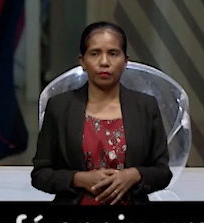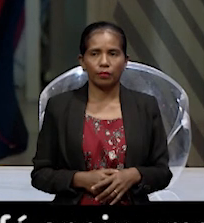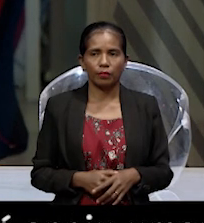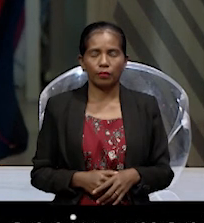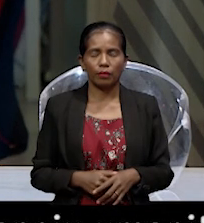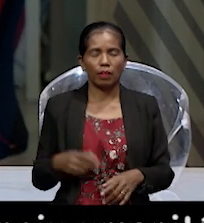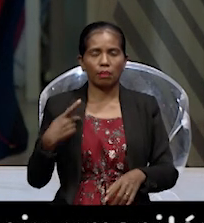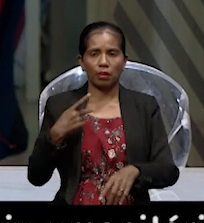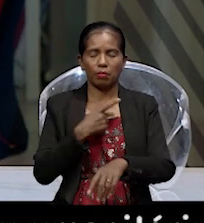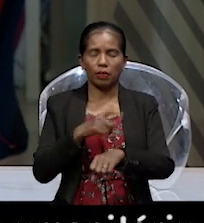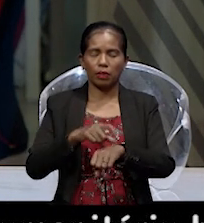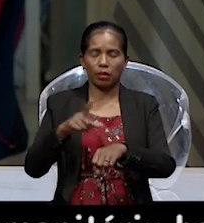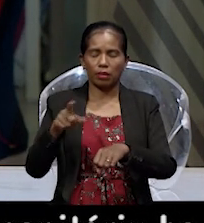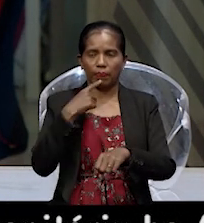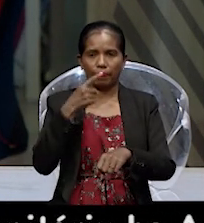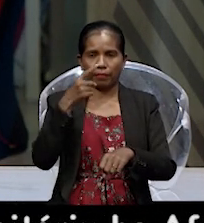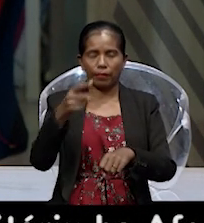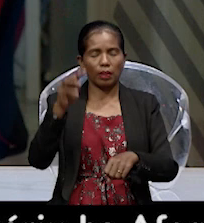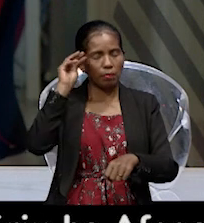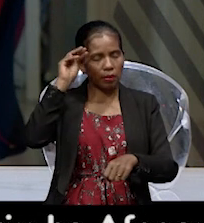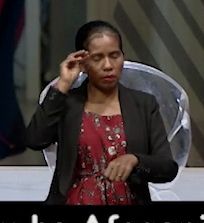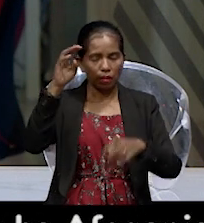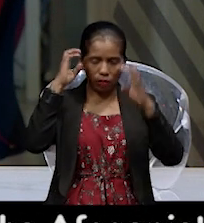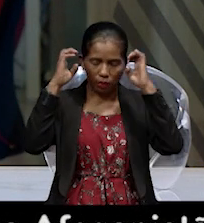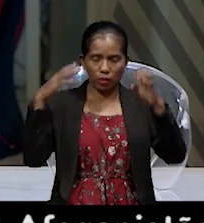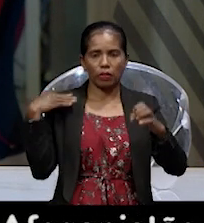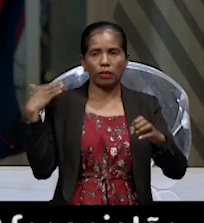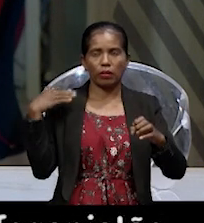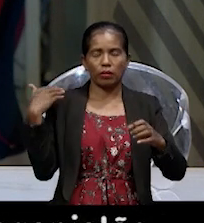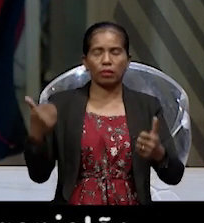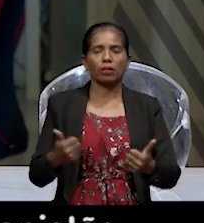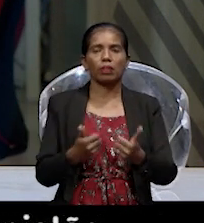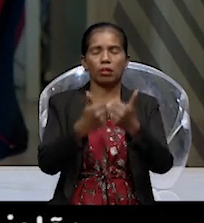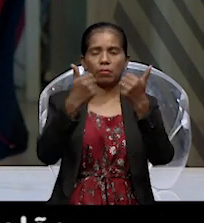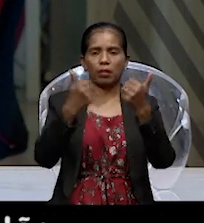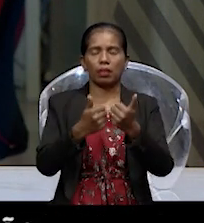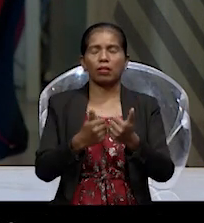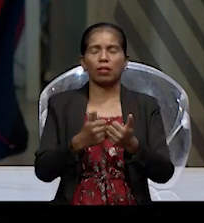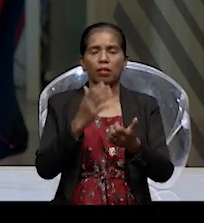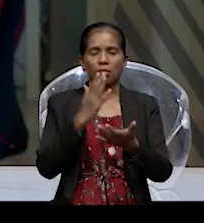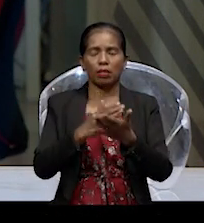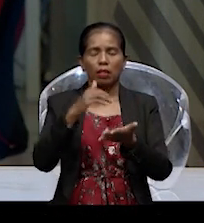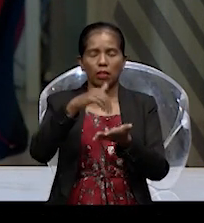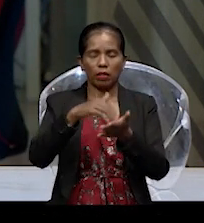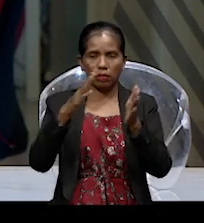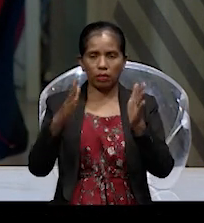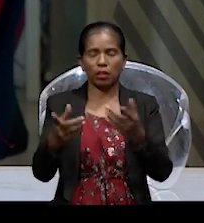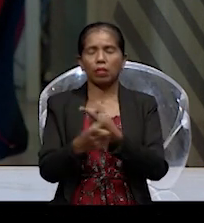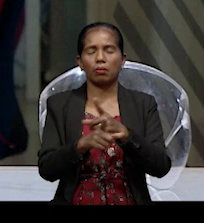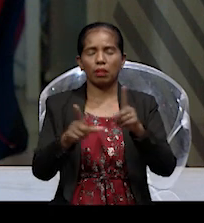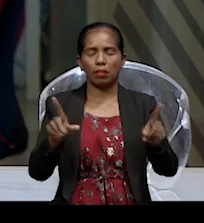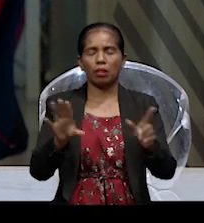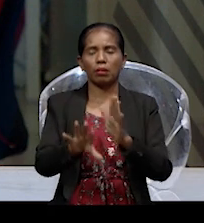Parlamento Nacional considera Ministério da Educação, Juventude e no Desporto impede estudante na liberdade de atuar na